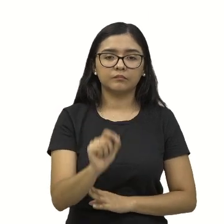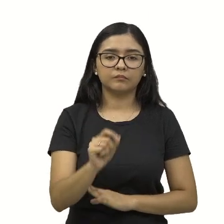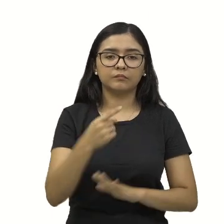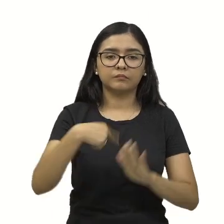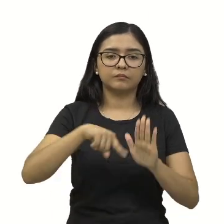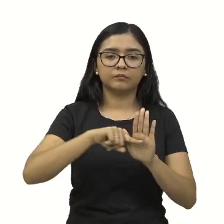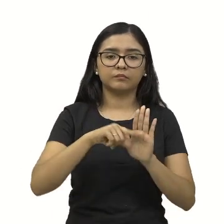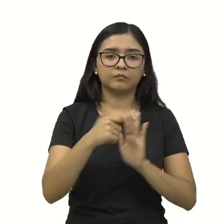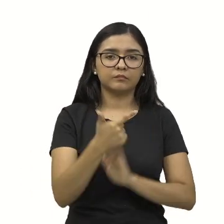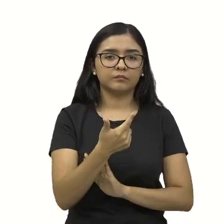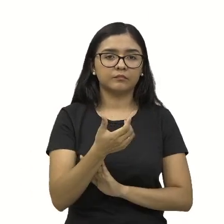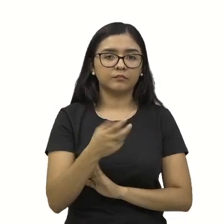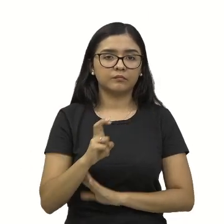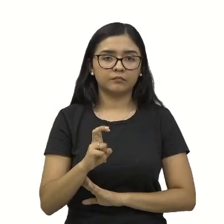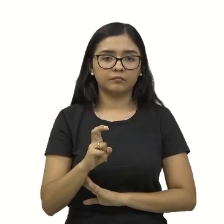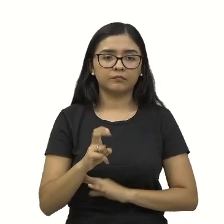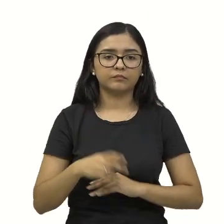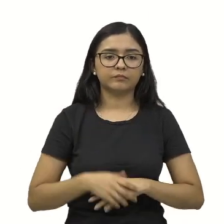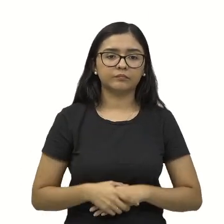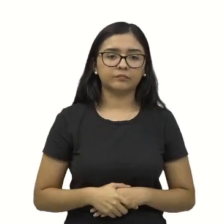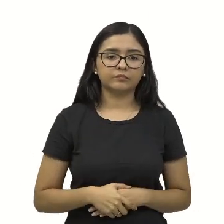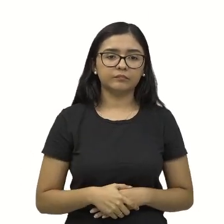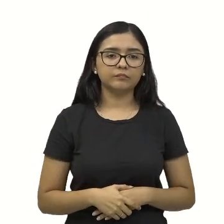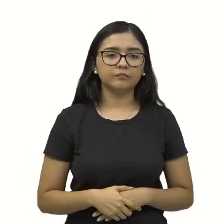menos 25.